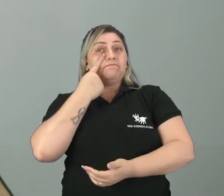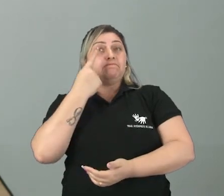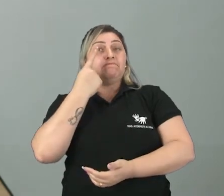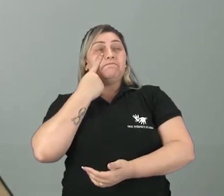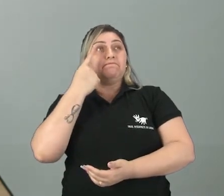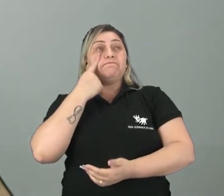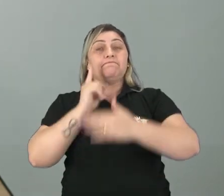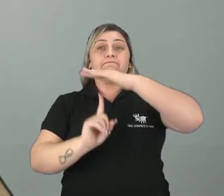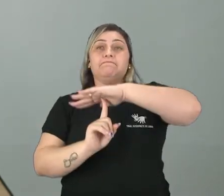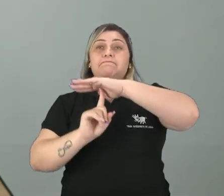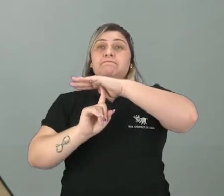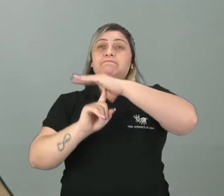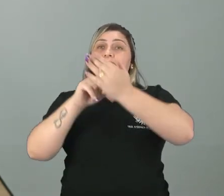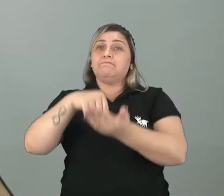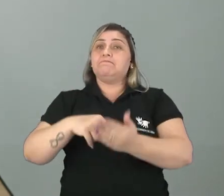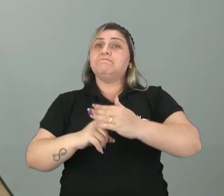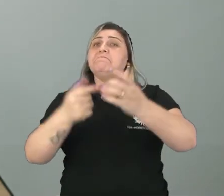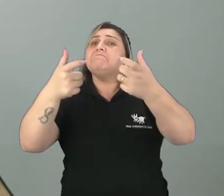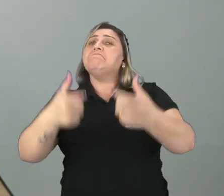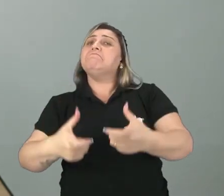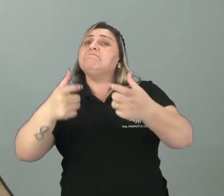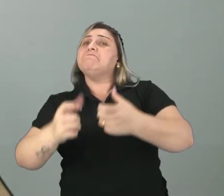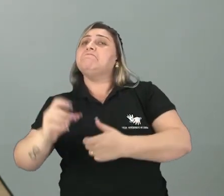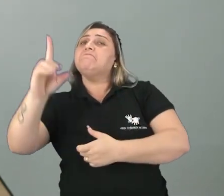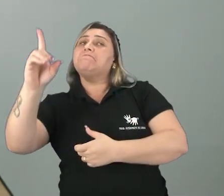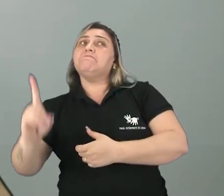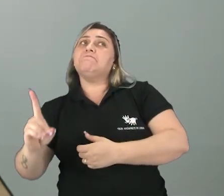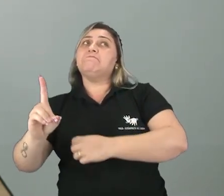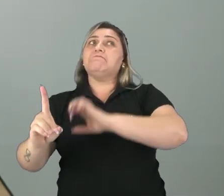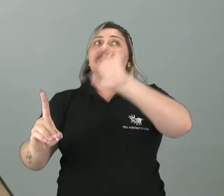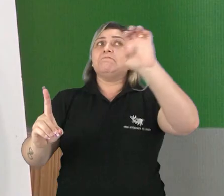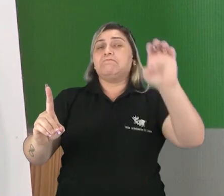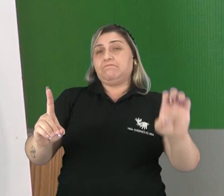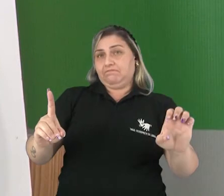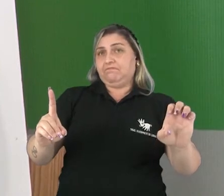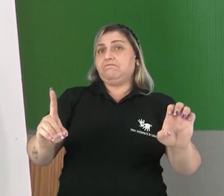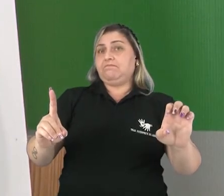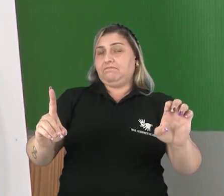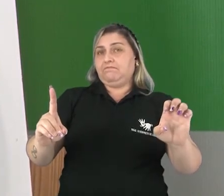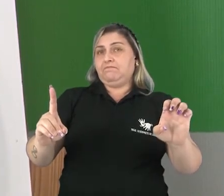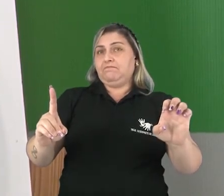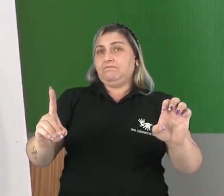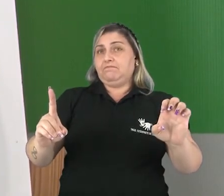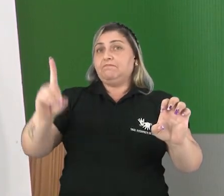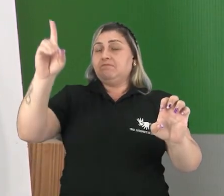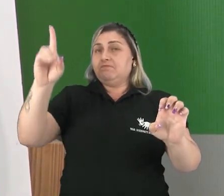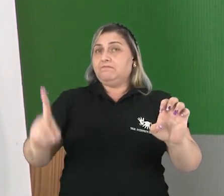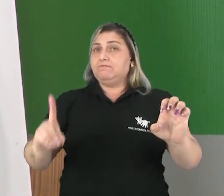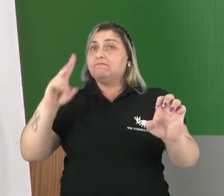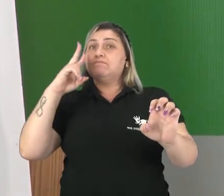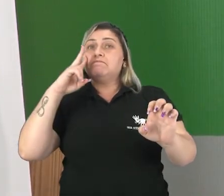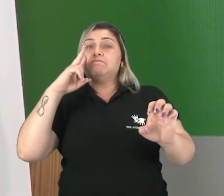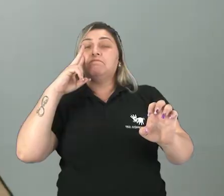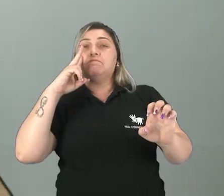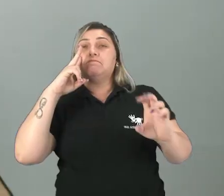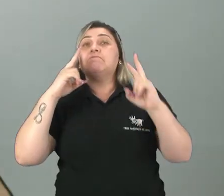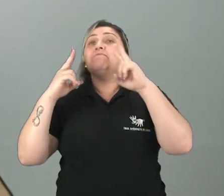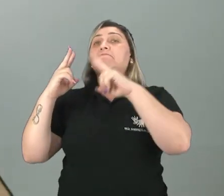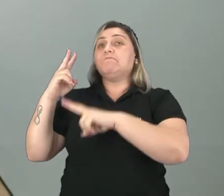observar a direção que eles estão direita estão todos direcionados